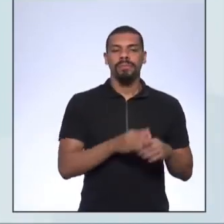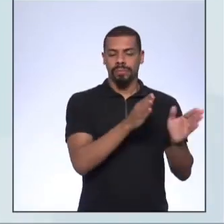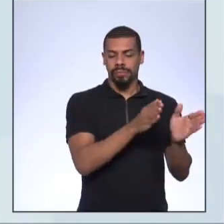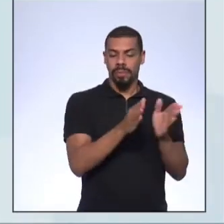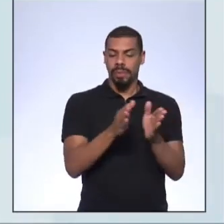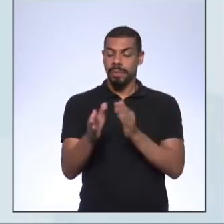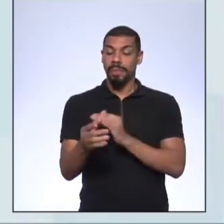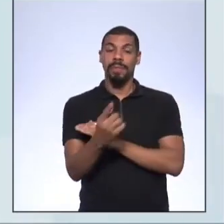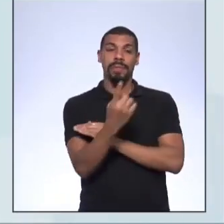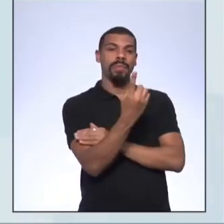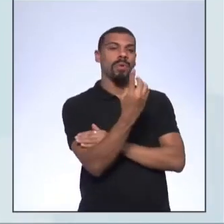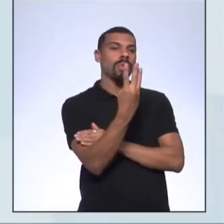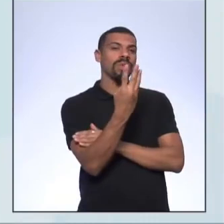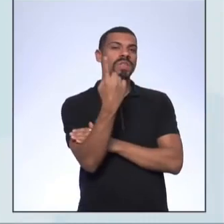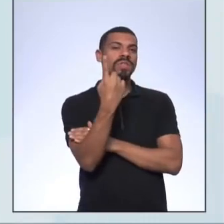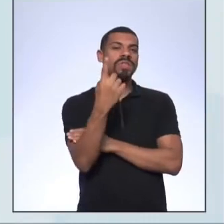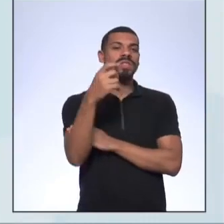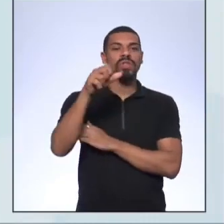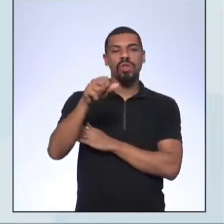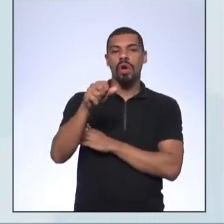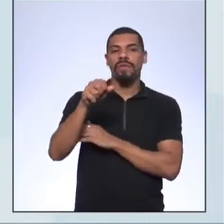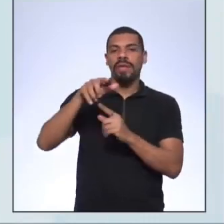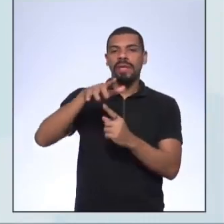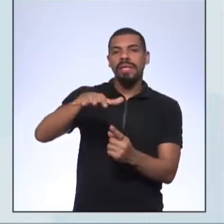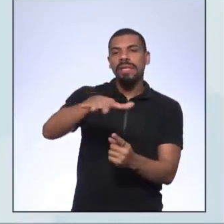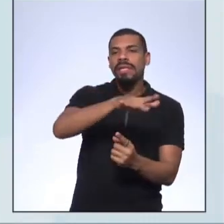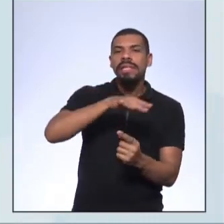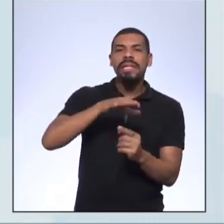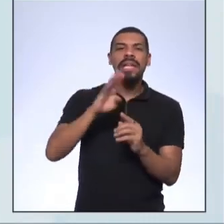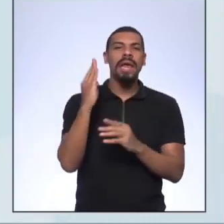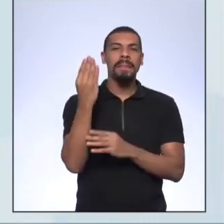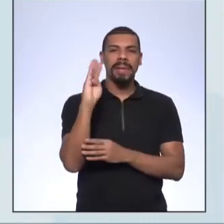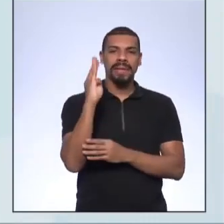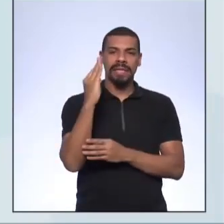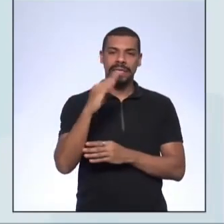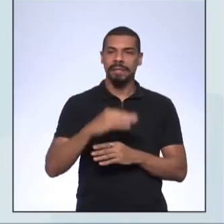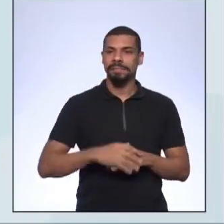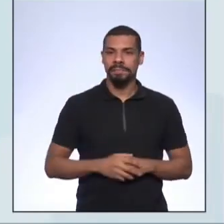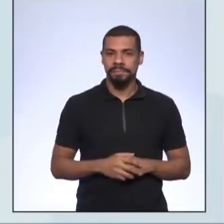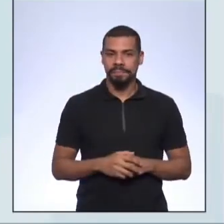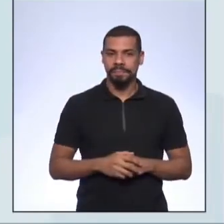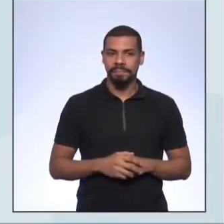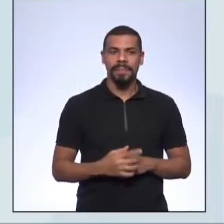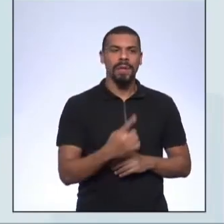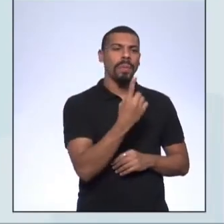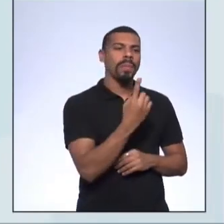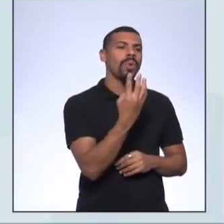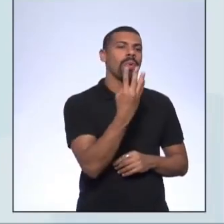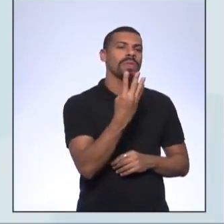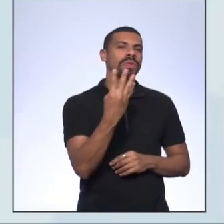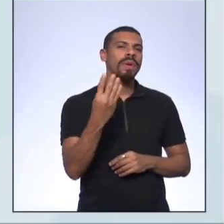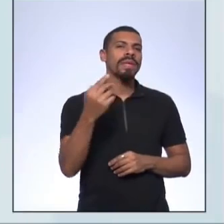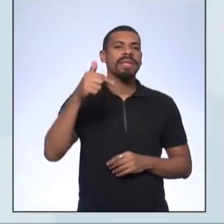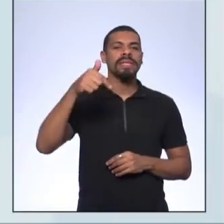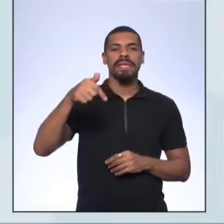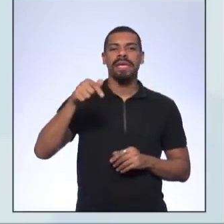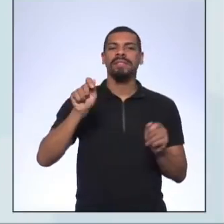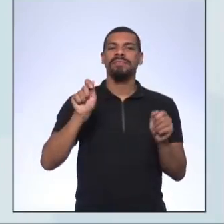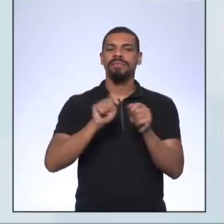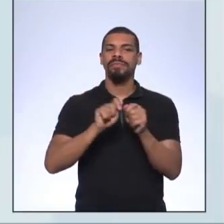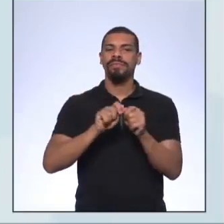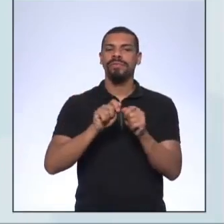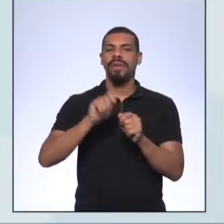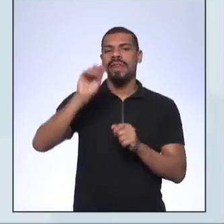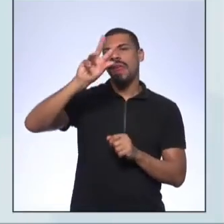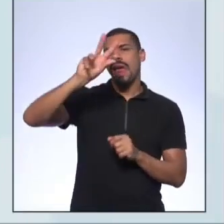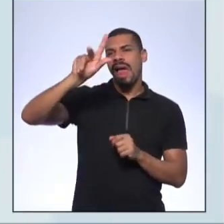1419, Ilha da Madeira, né? Foi o ponto de partida ali. 1447, feitorias